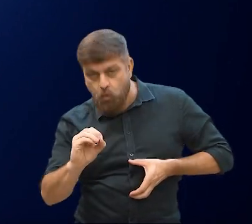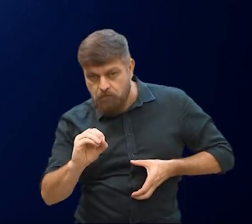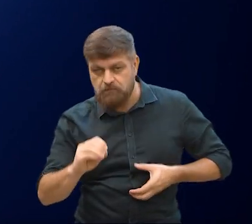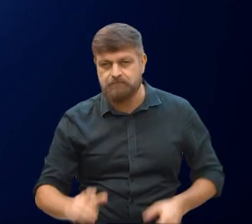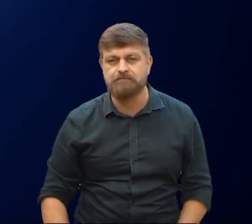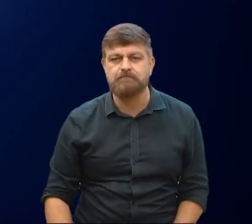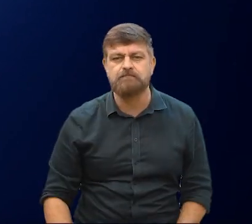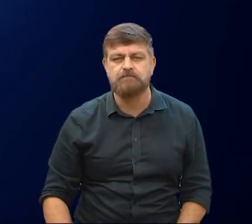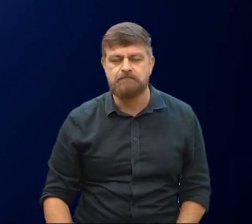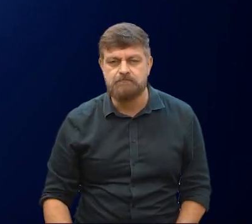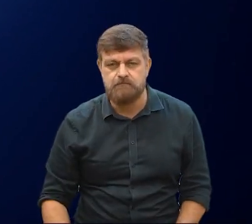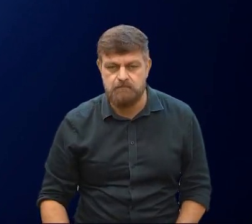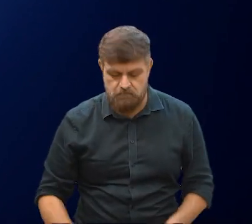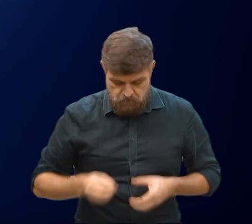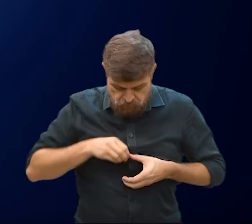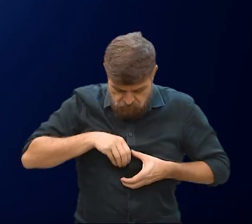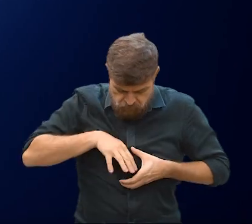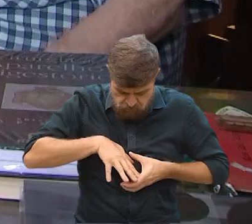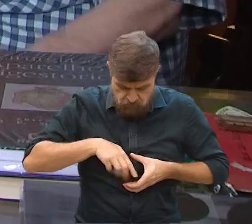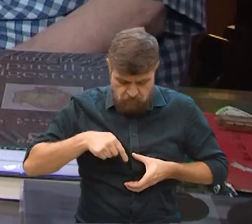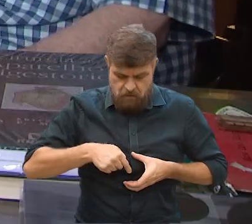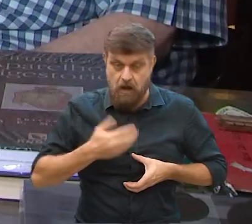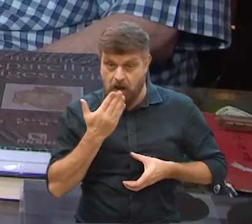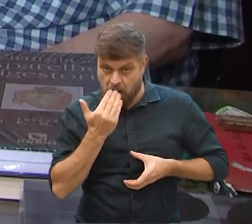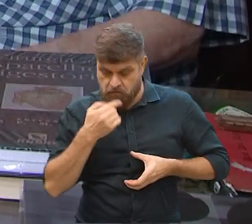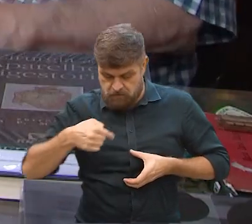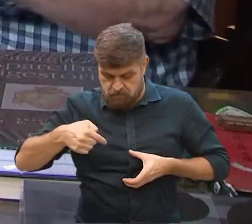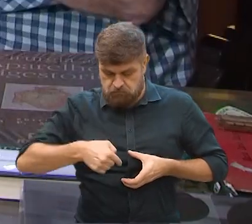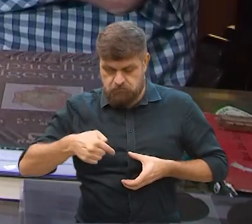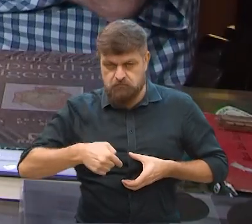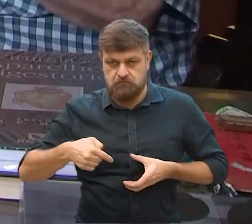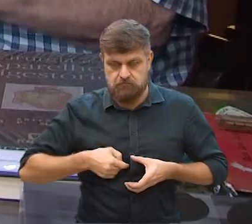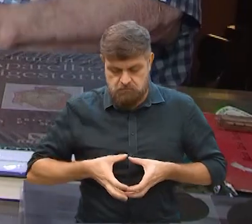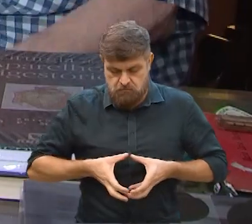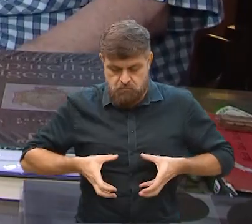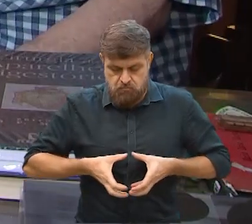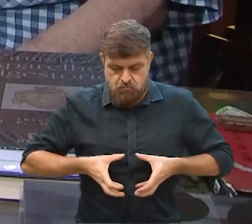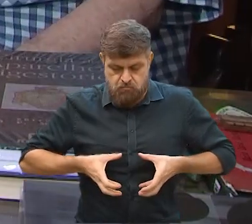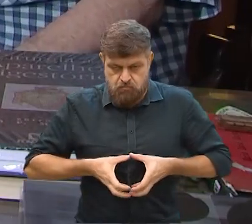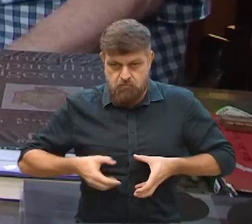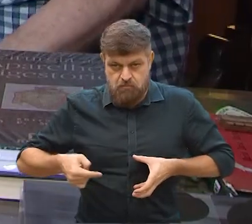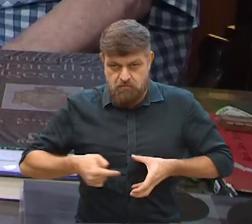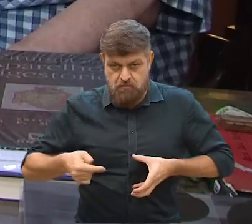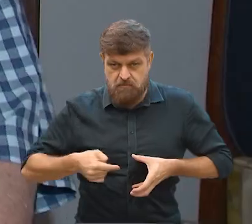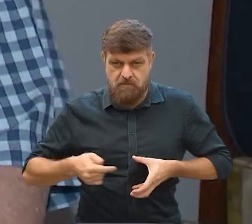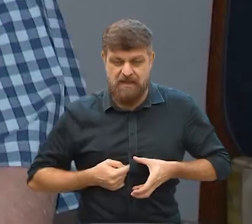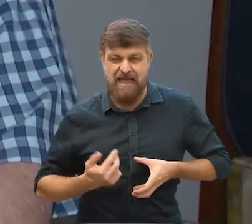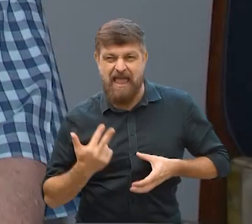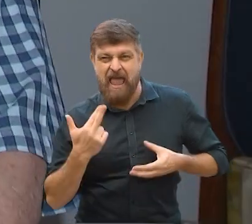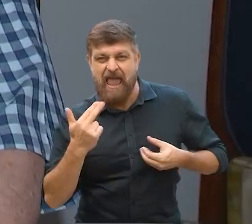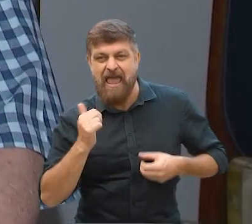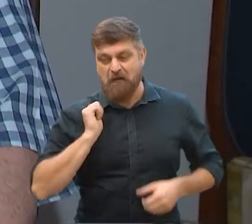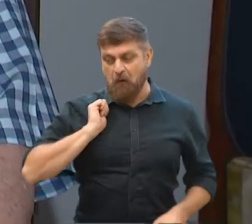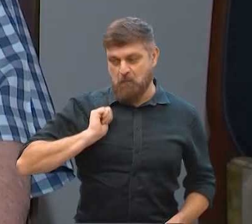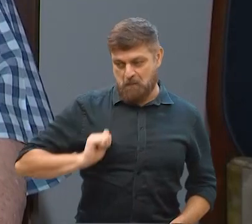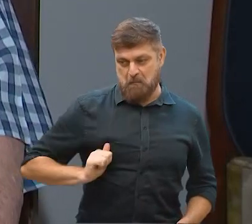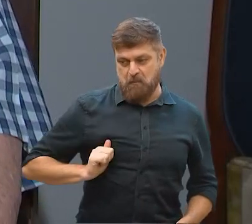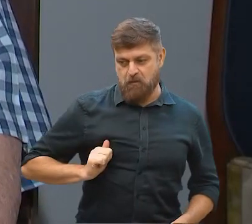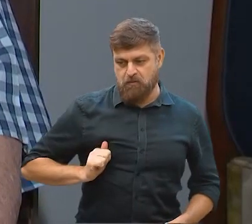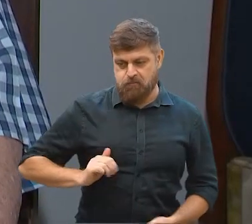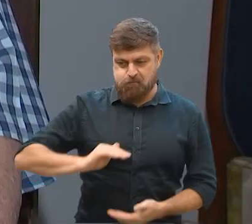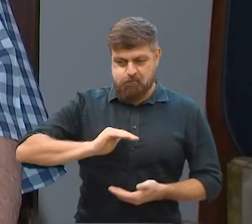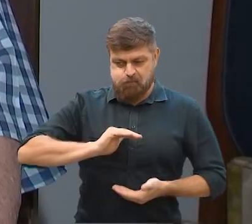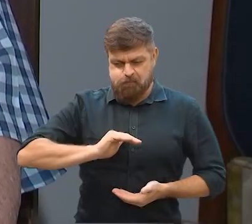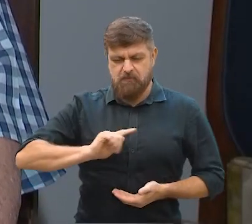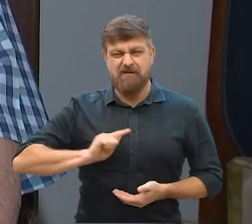Então aí o alimento cai no estômago. O estômago é uma bolsa grande, né? Ela tem uma